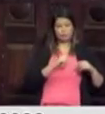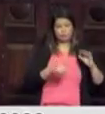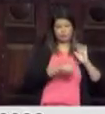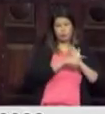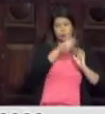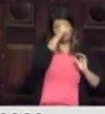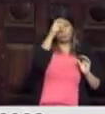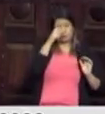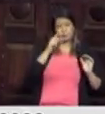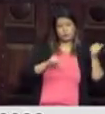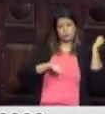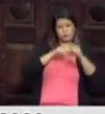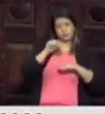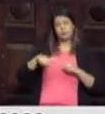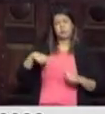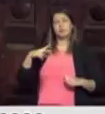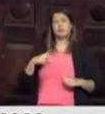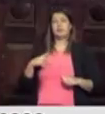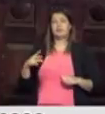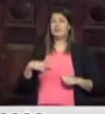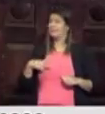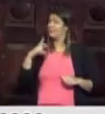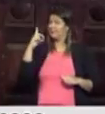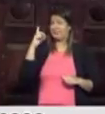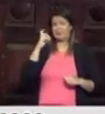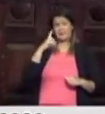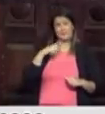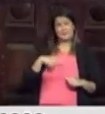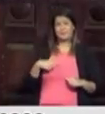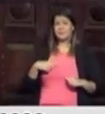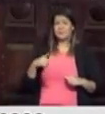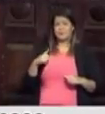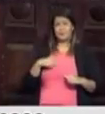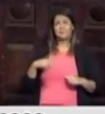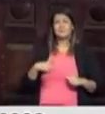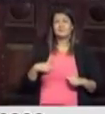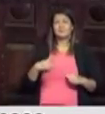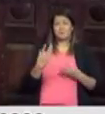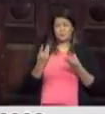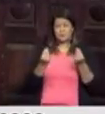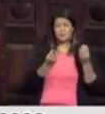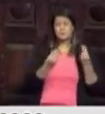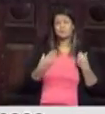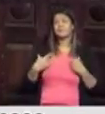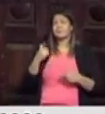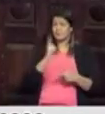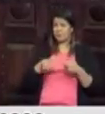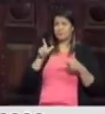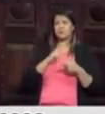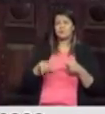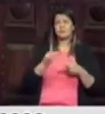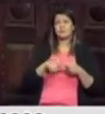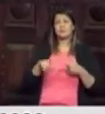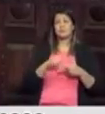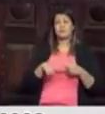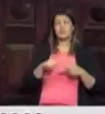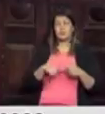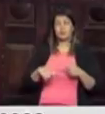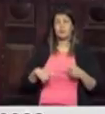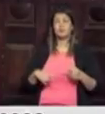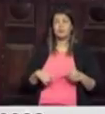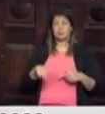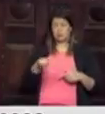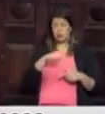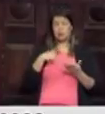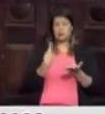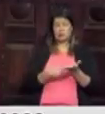governo do Estado do Rio de Janeiro. E agora, uma autorização contra o nosso voto contrário, de tocar um